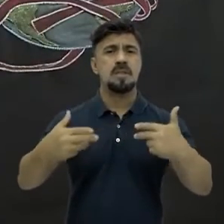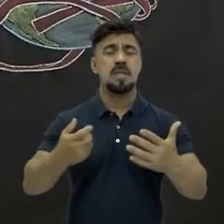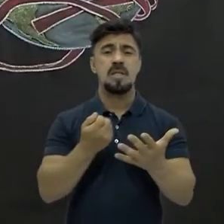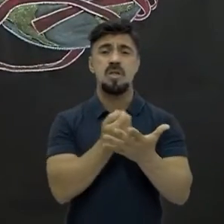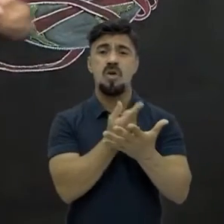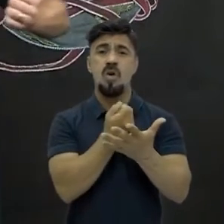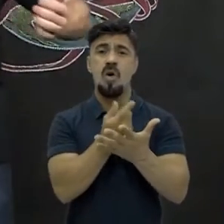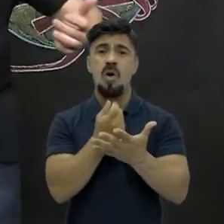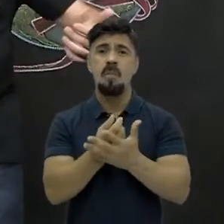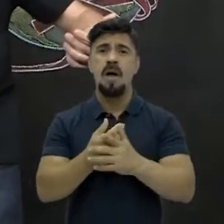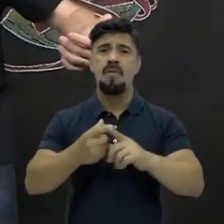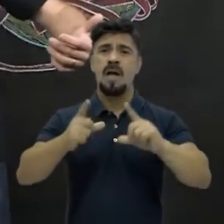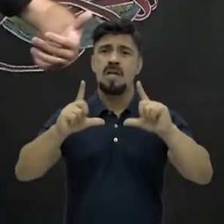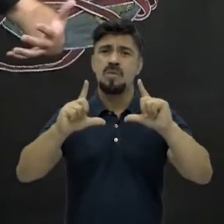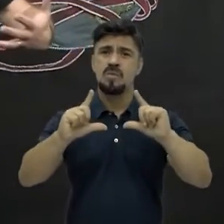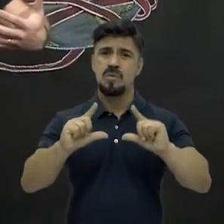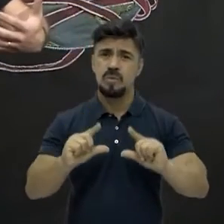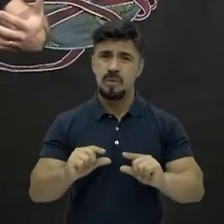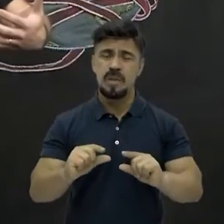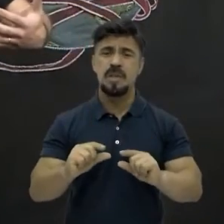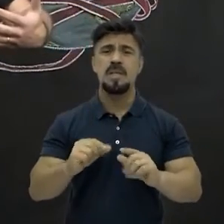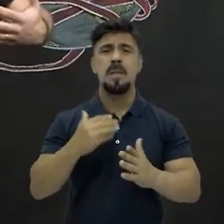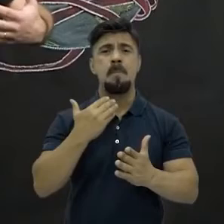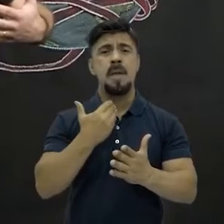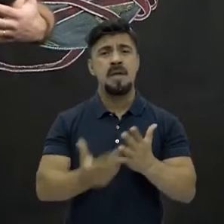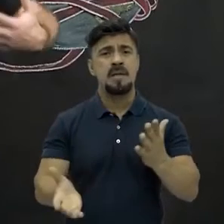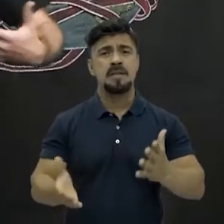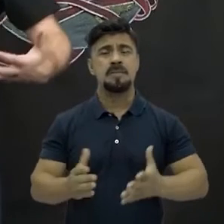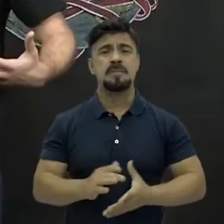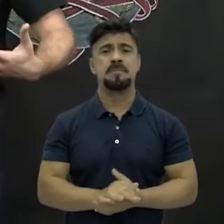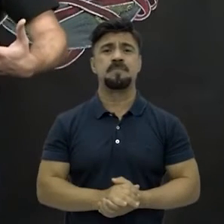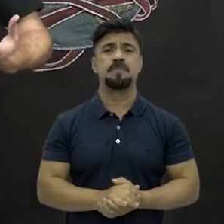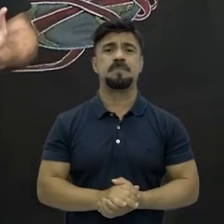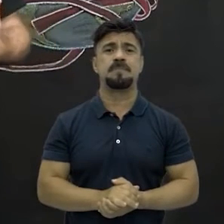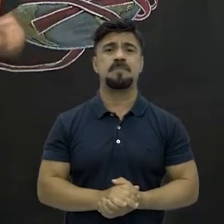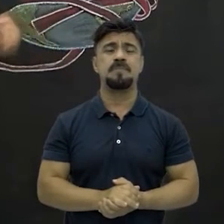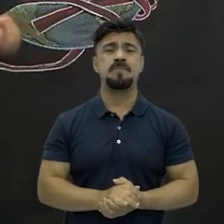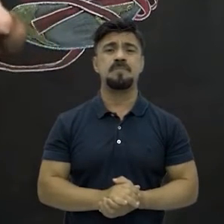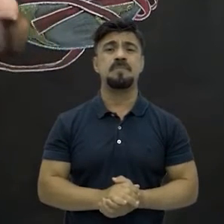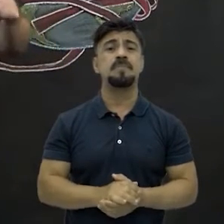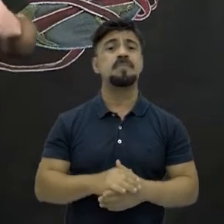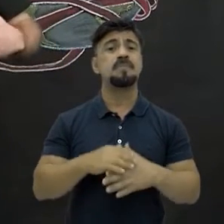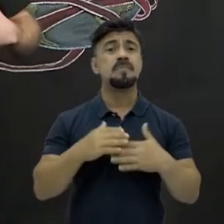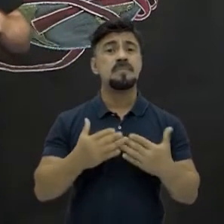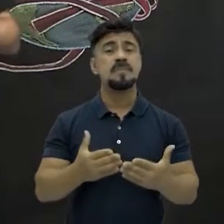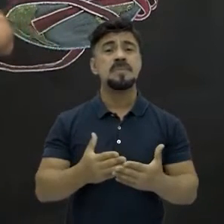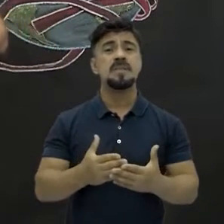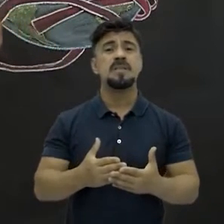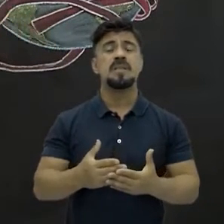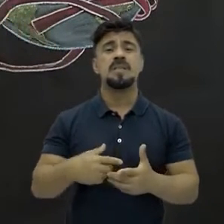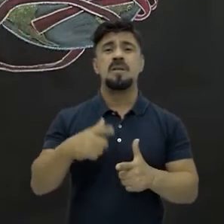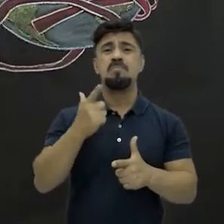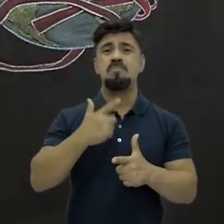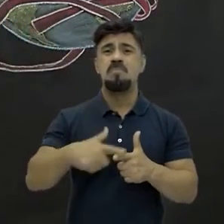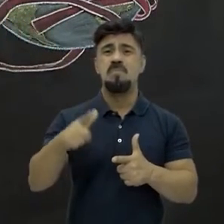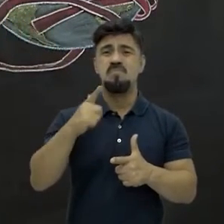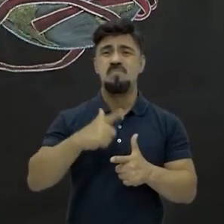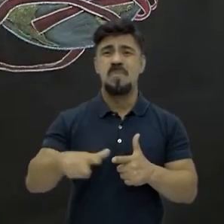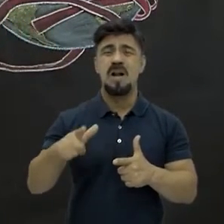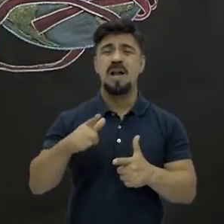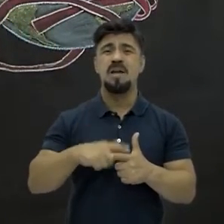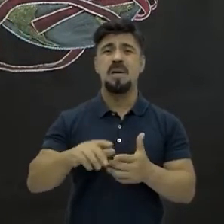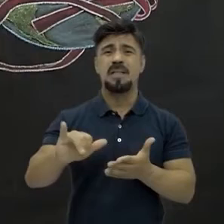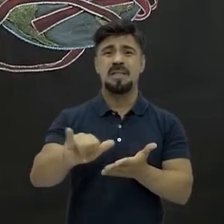compra vai diminuindo, vai perdendo o seu caminho. Chegando, então, à chamada crise da Bolsa de Nova York